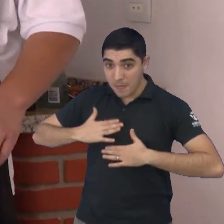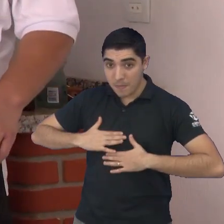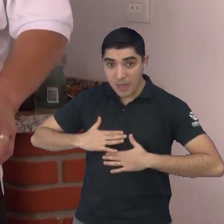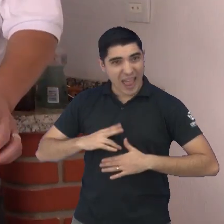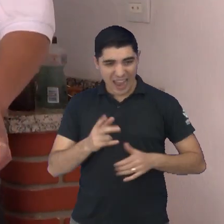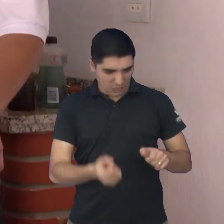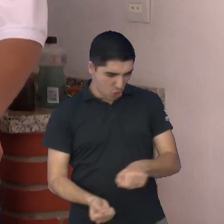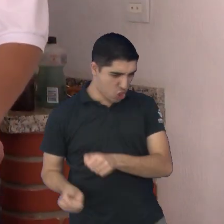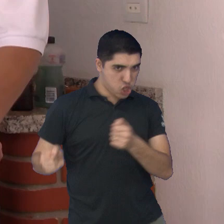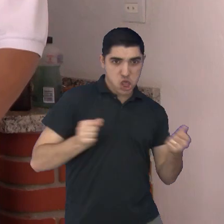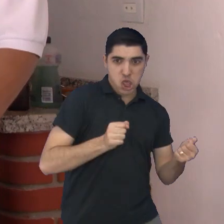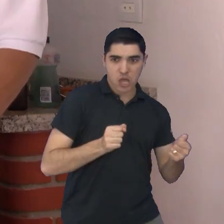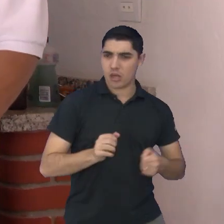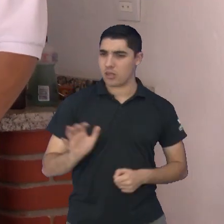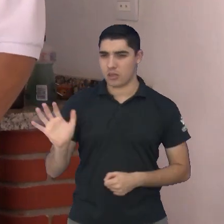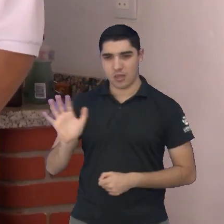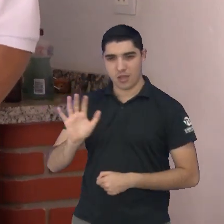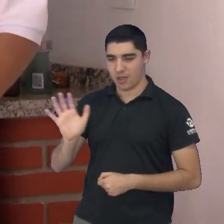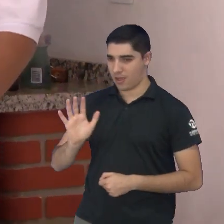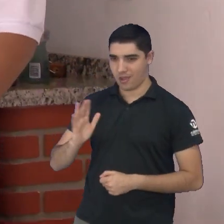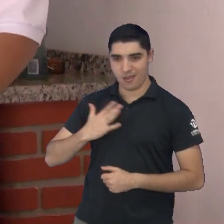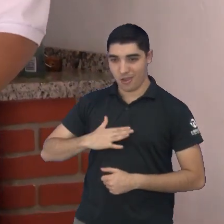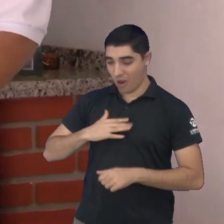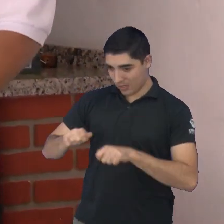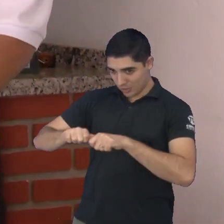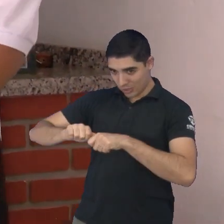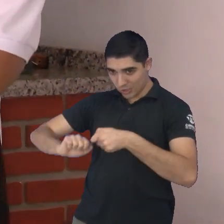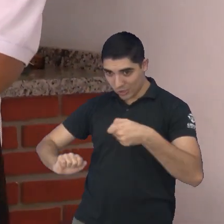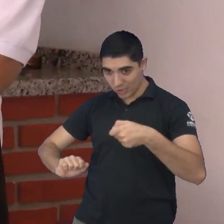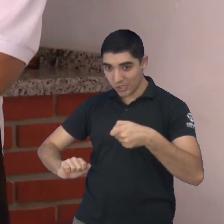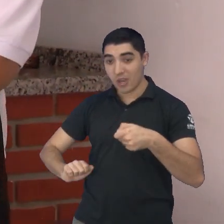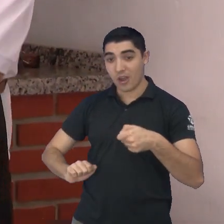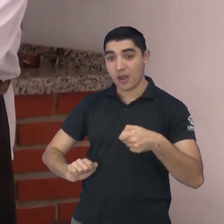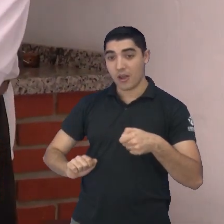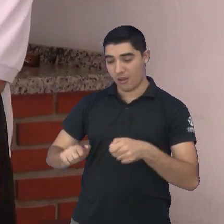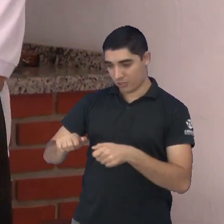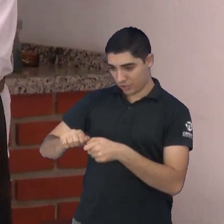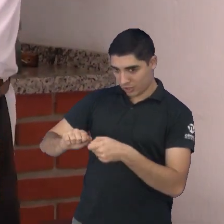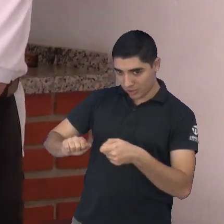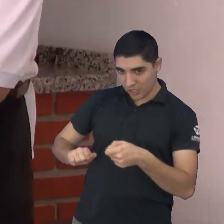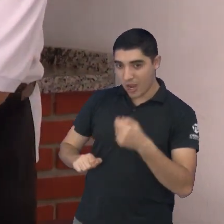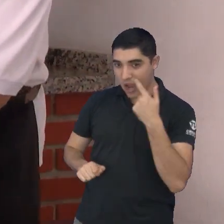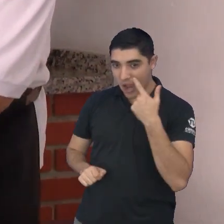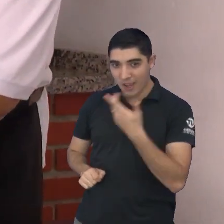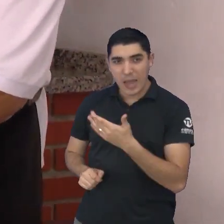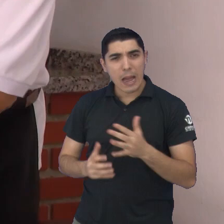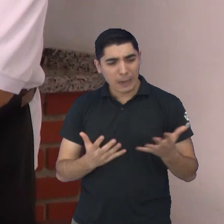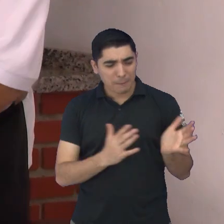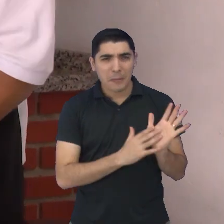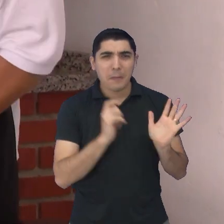não é só pôr lá na churrasqueira? Não, você rasga aqui, ó. Um pedaço. Mão já tá ficando preta. É, assim que é bom.